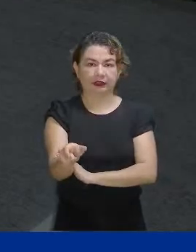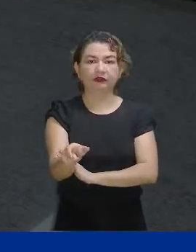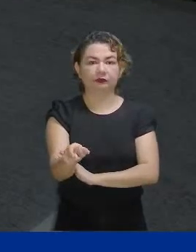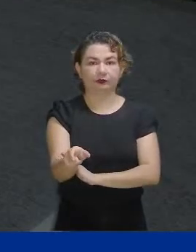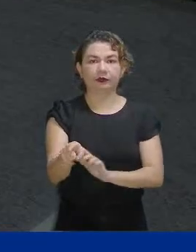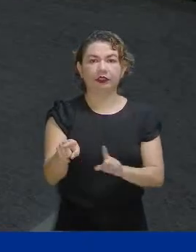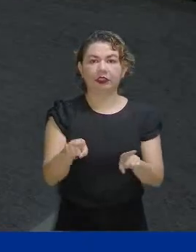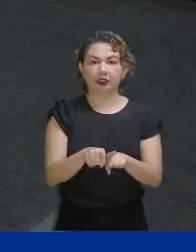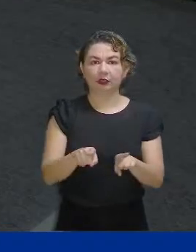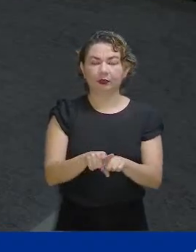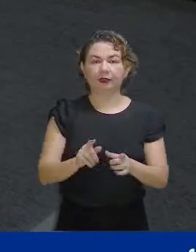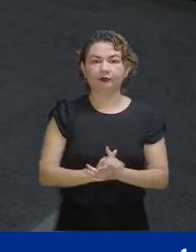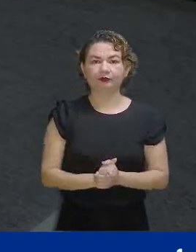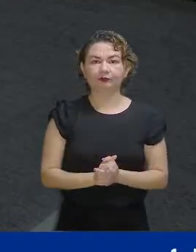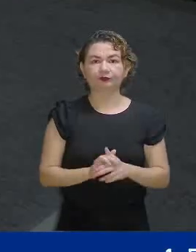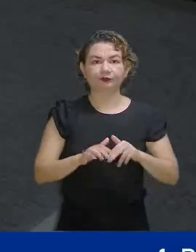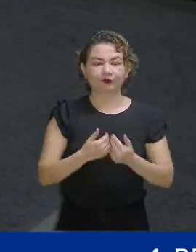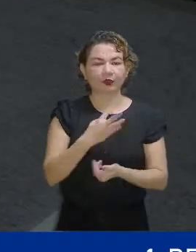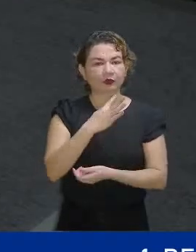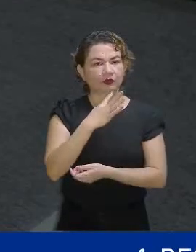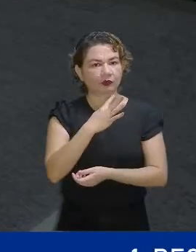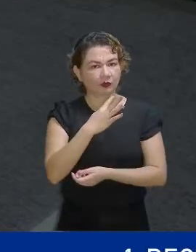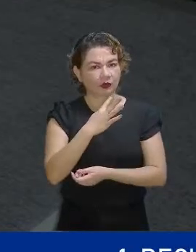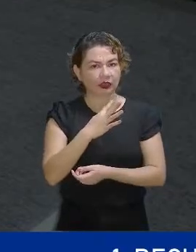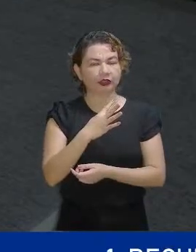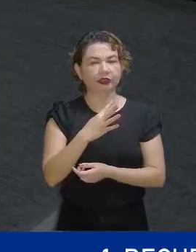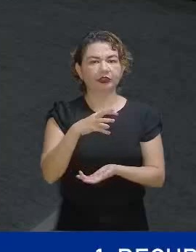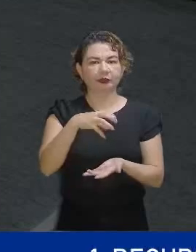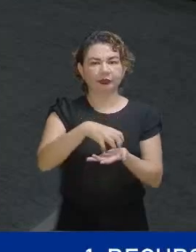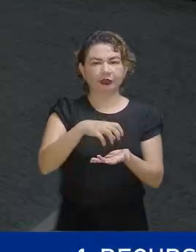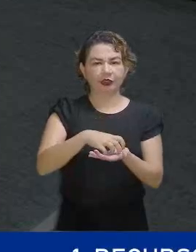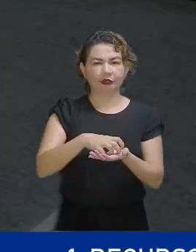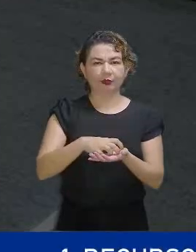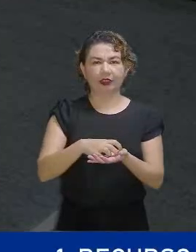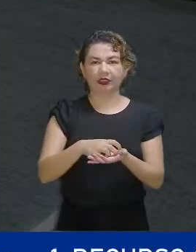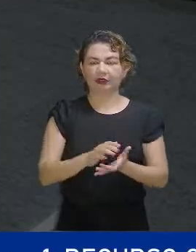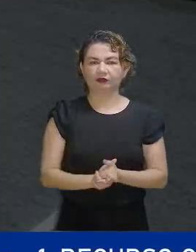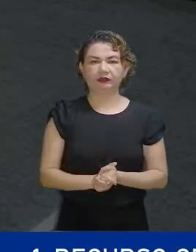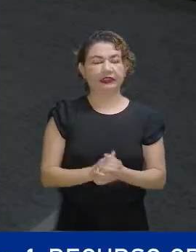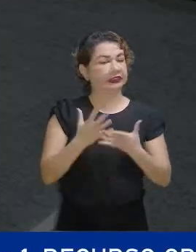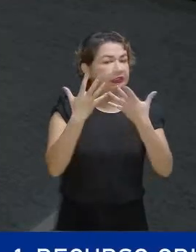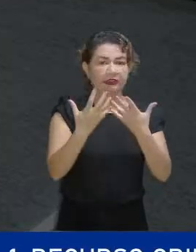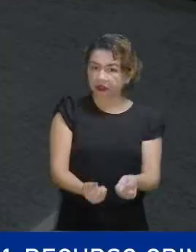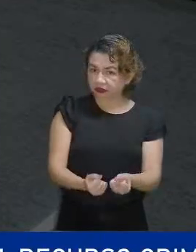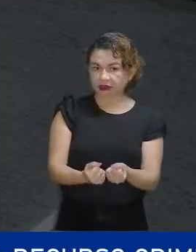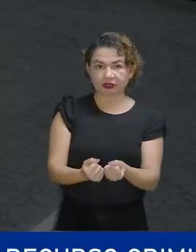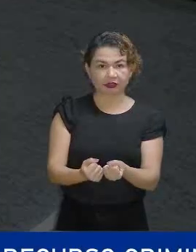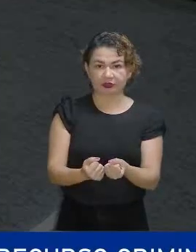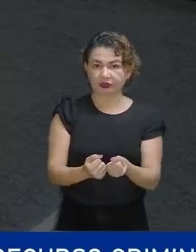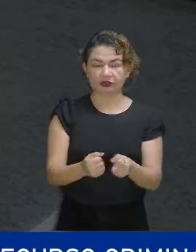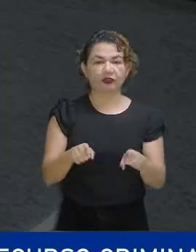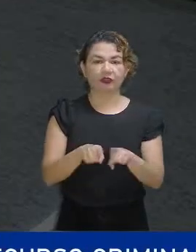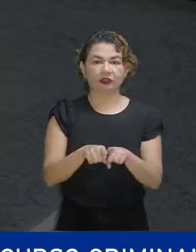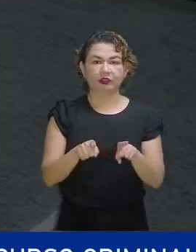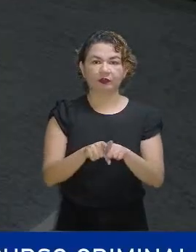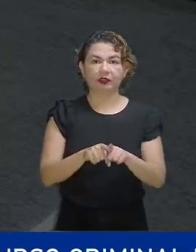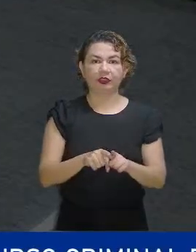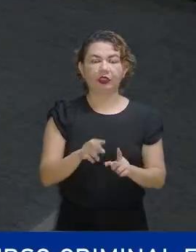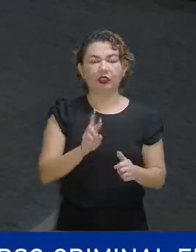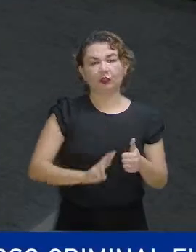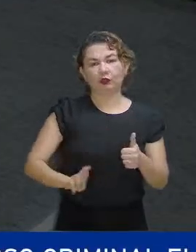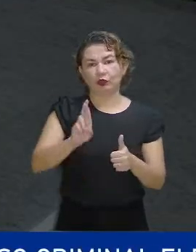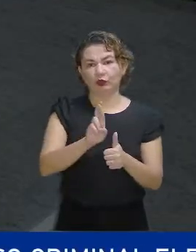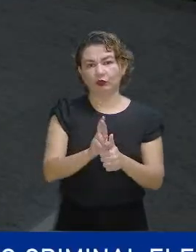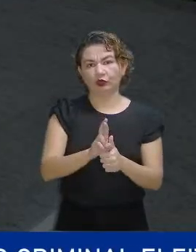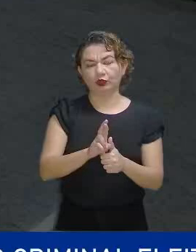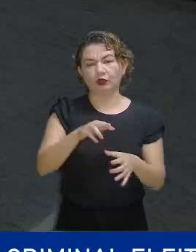aspas. Pugnou pelo conhecimento e no mérito pelo não provimento do apelo. A Procuradoria Regional Eleitoral, por